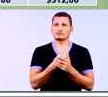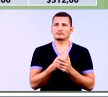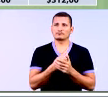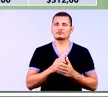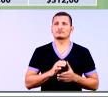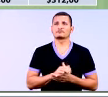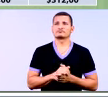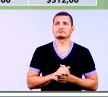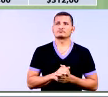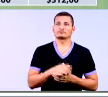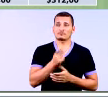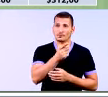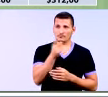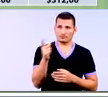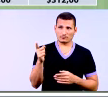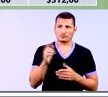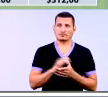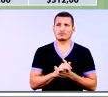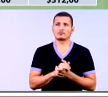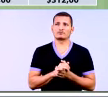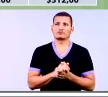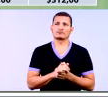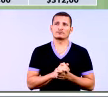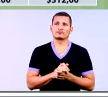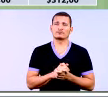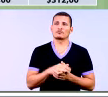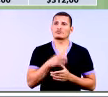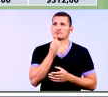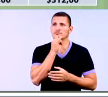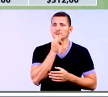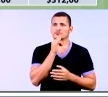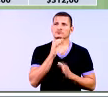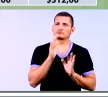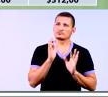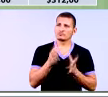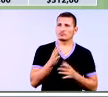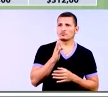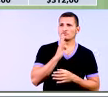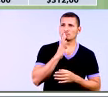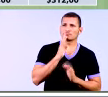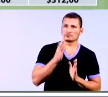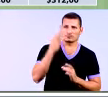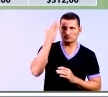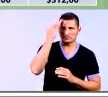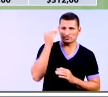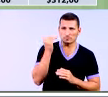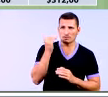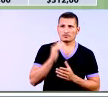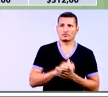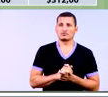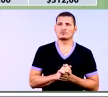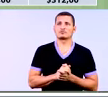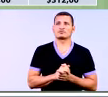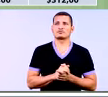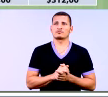de trabalho de vocês, no ciclo familiar, seja na igreja, vocês já são referência e garanto que vocês já estão sendo